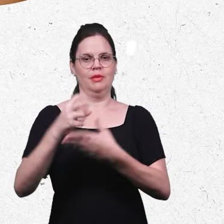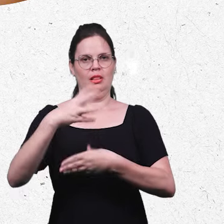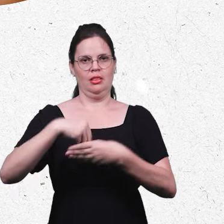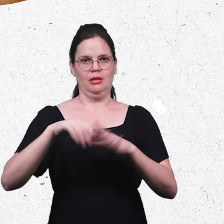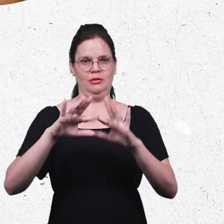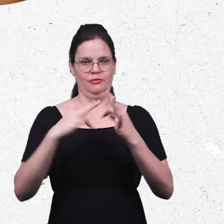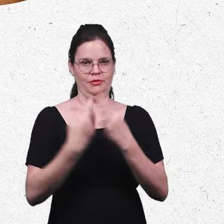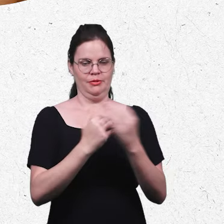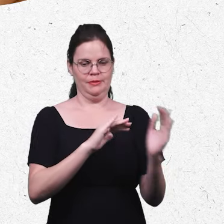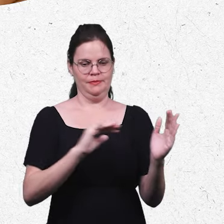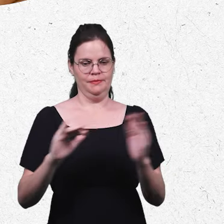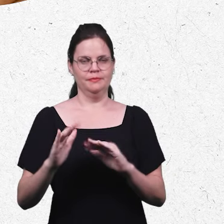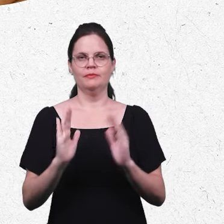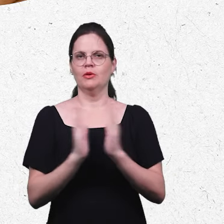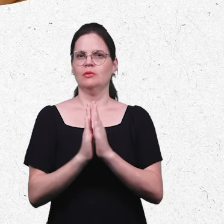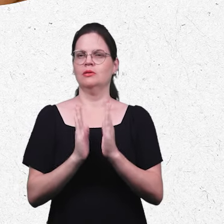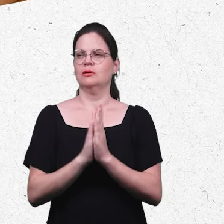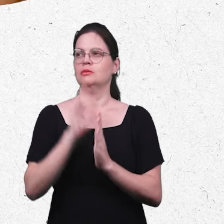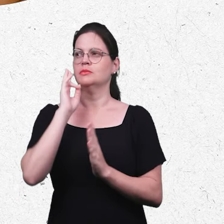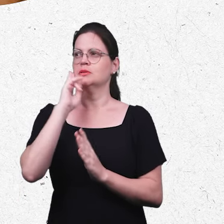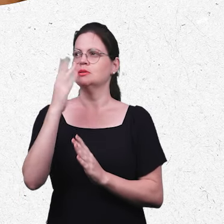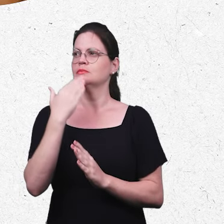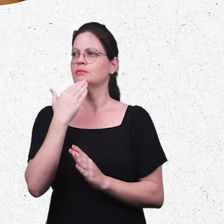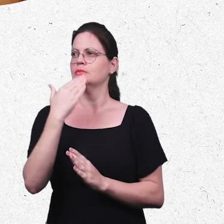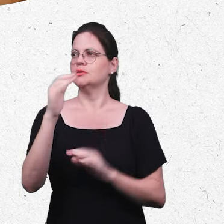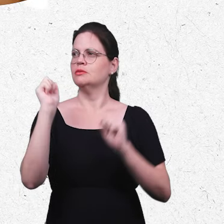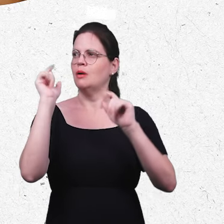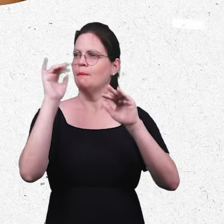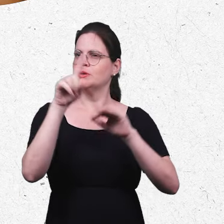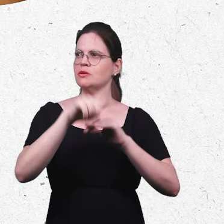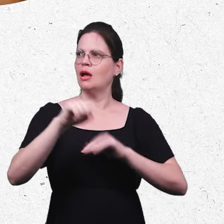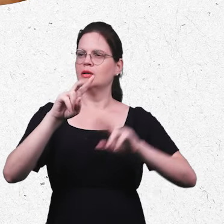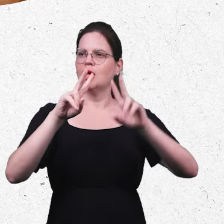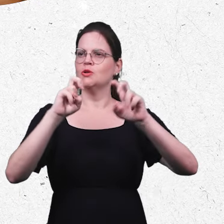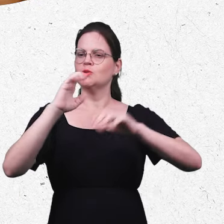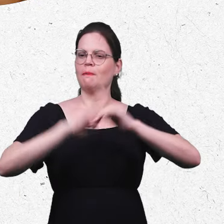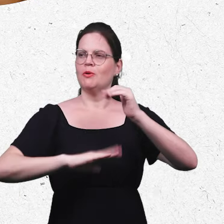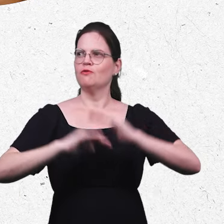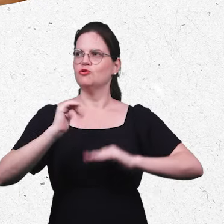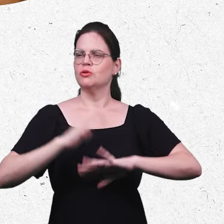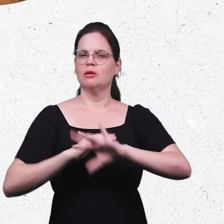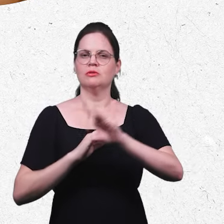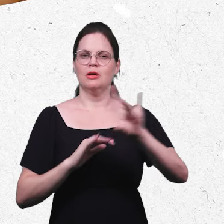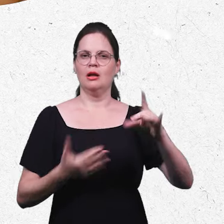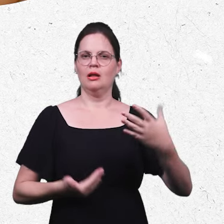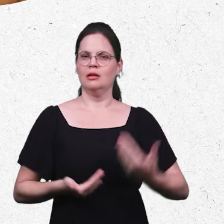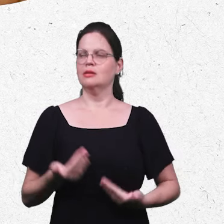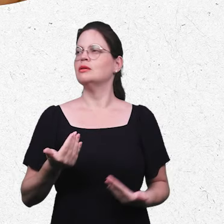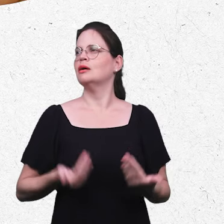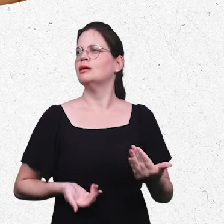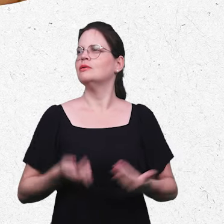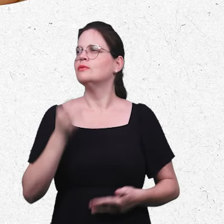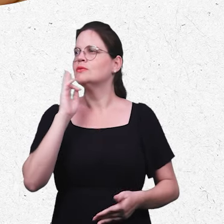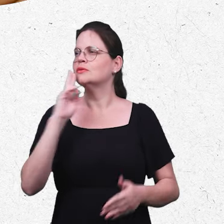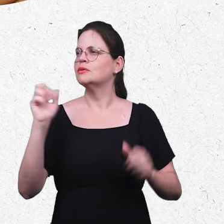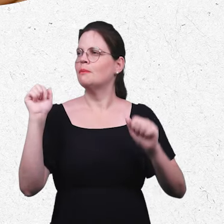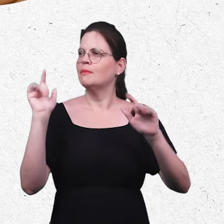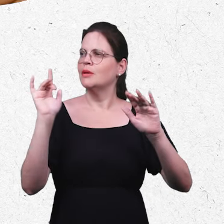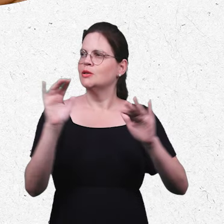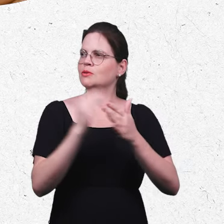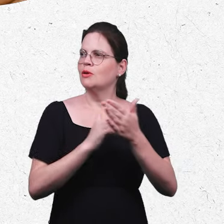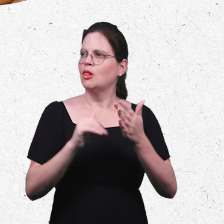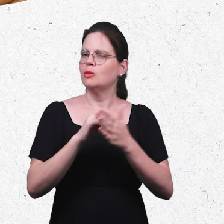Deus, nós clamamos, pedimos uma bênção a Deus pela vida profissional dos servos. Pedimos a Deus para que o Senhor possa estar